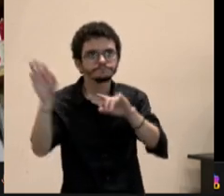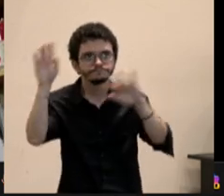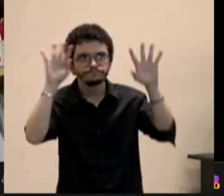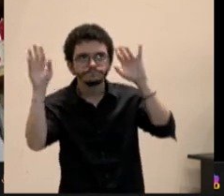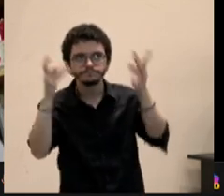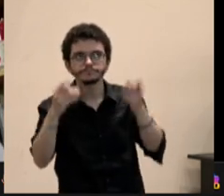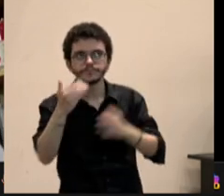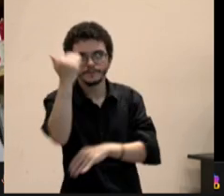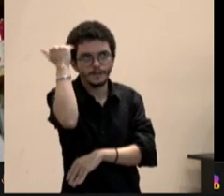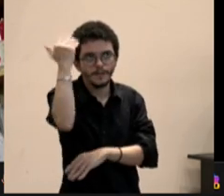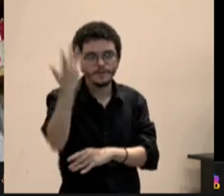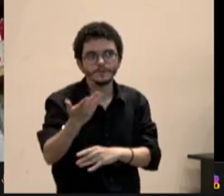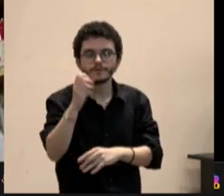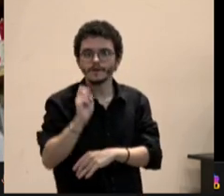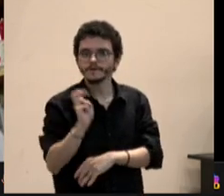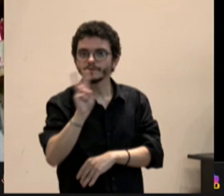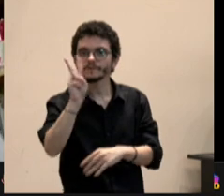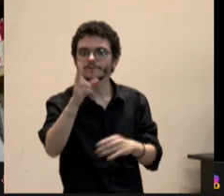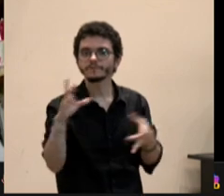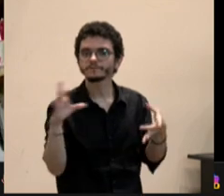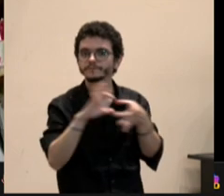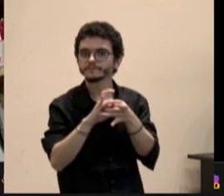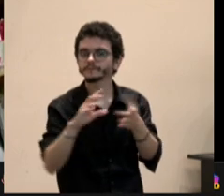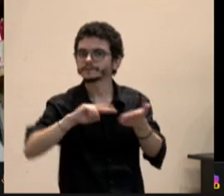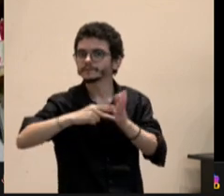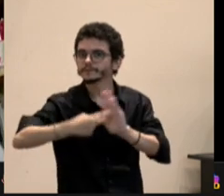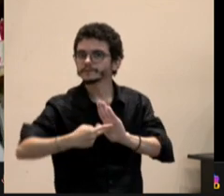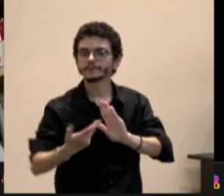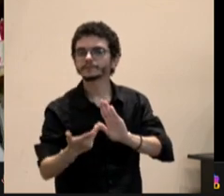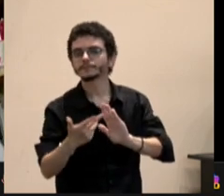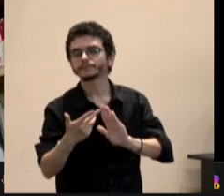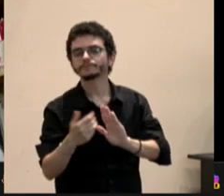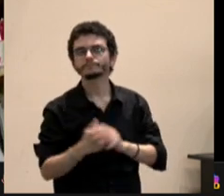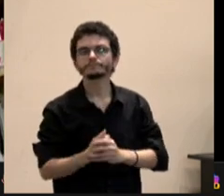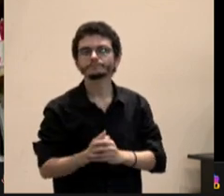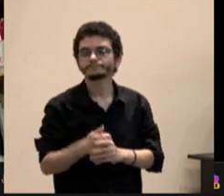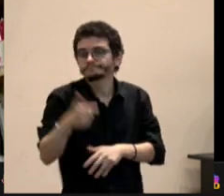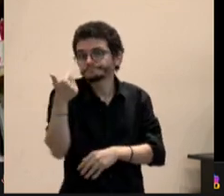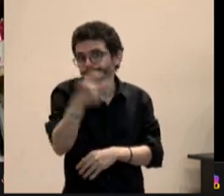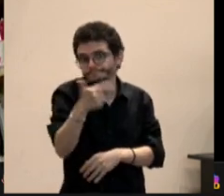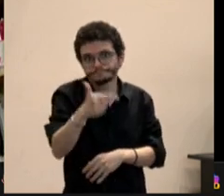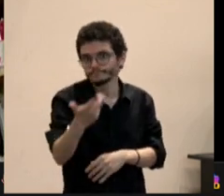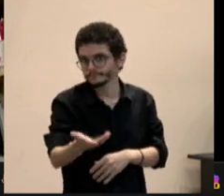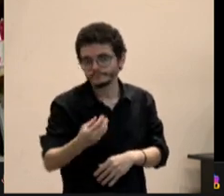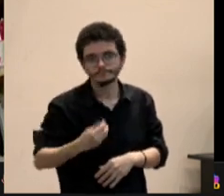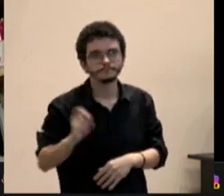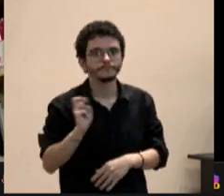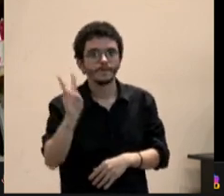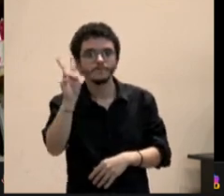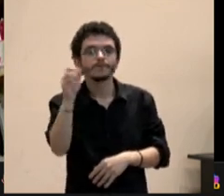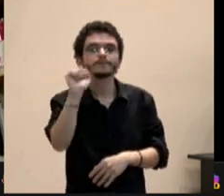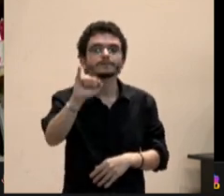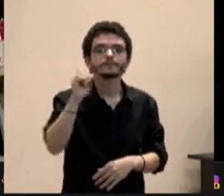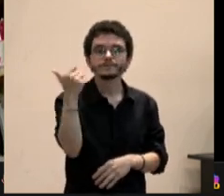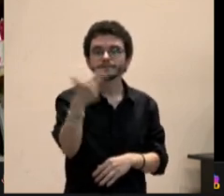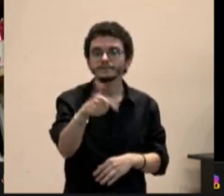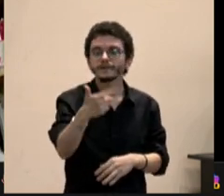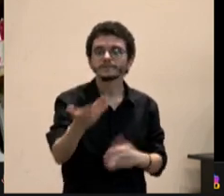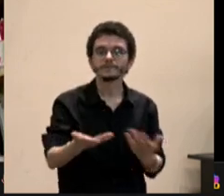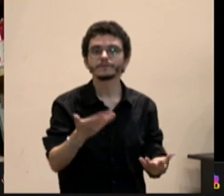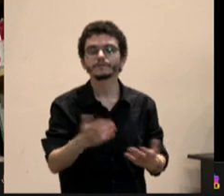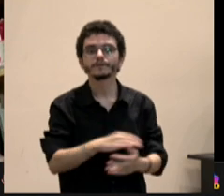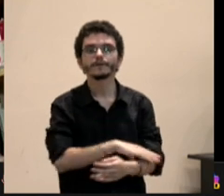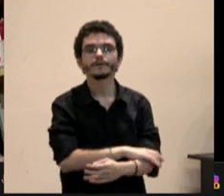uma maneira integrada, ou seja, não existe valorização se nós não tivermos de